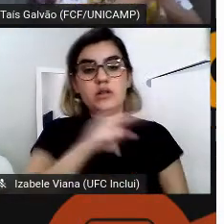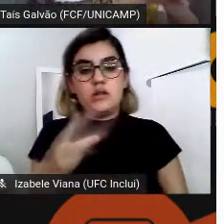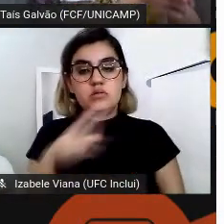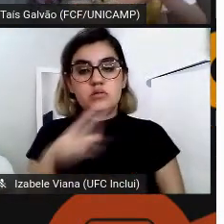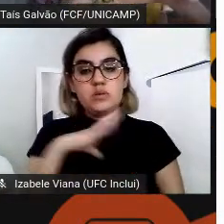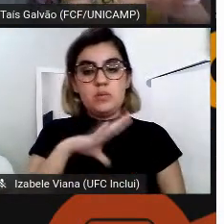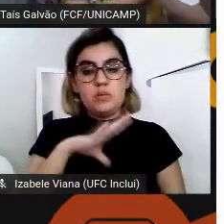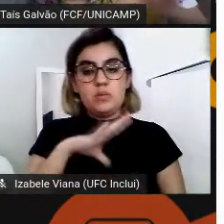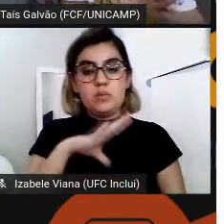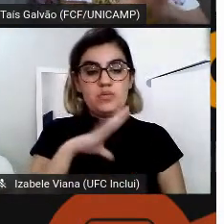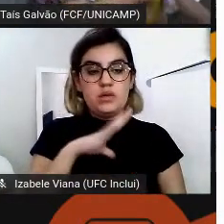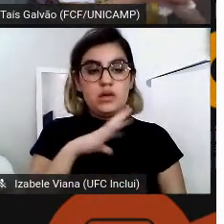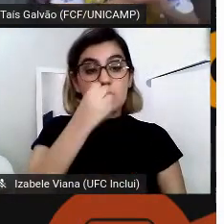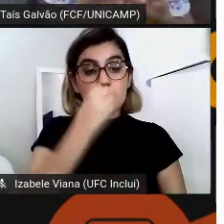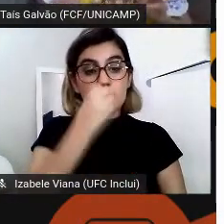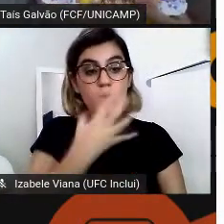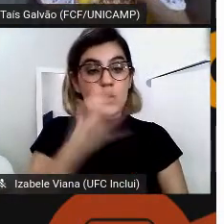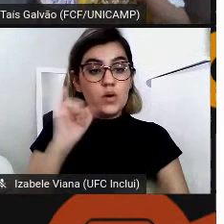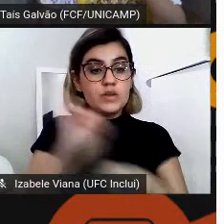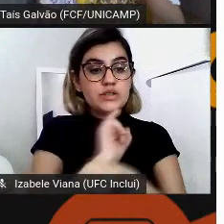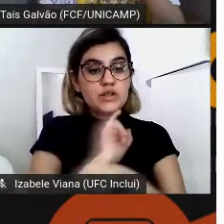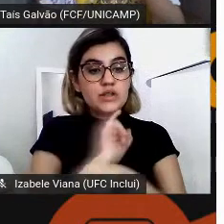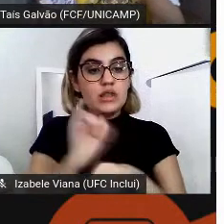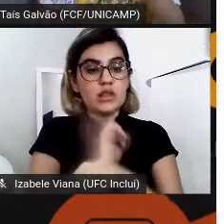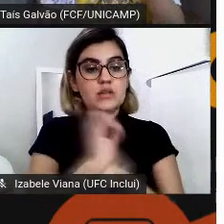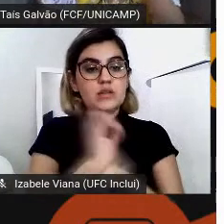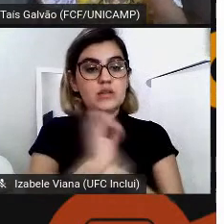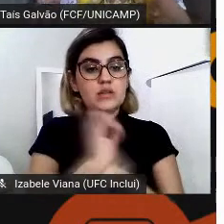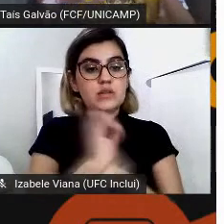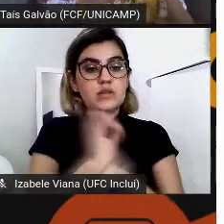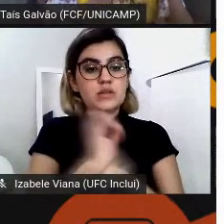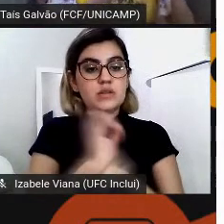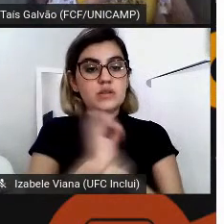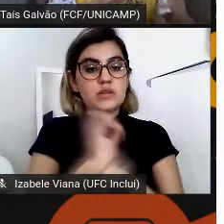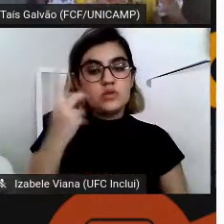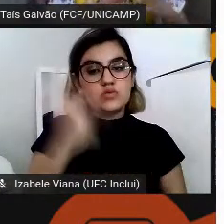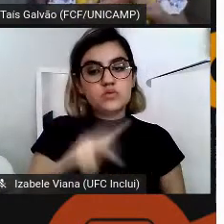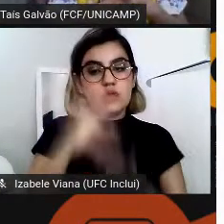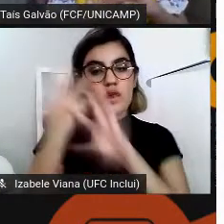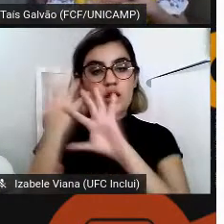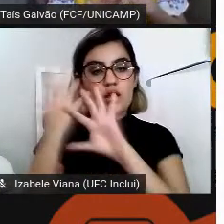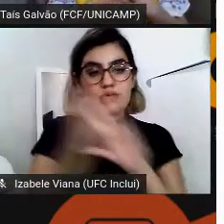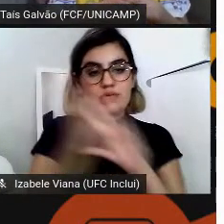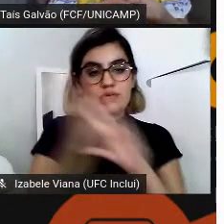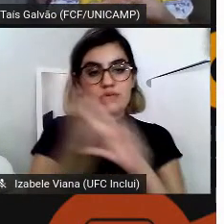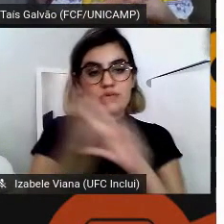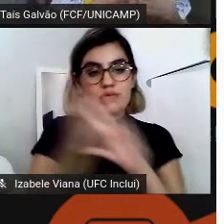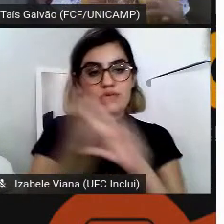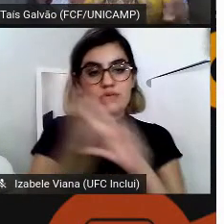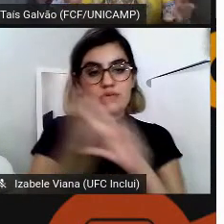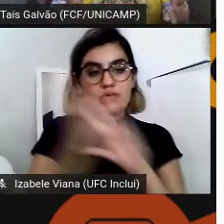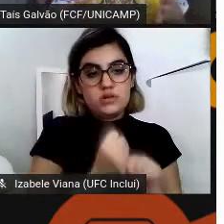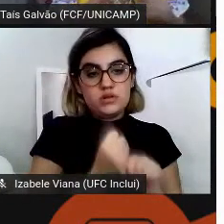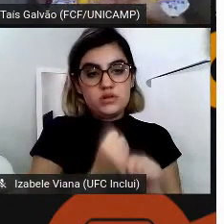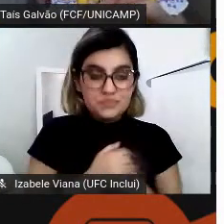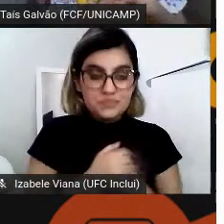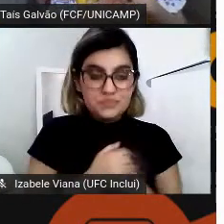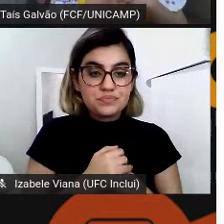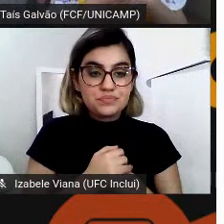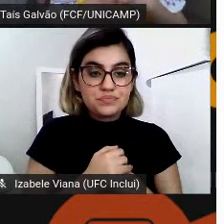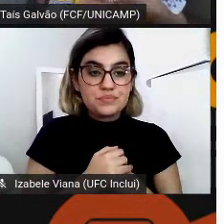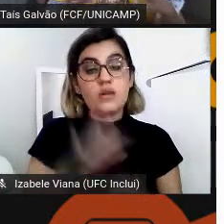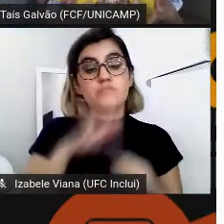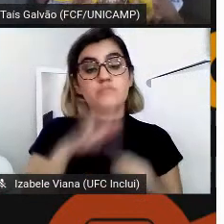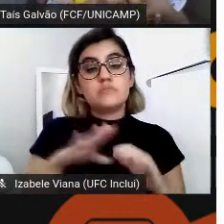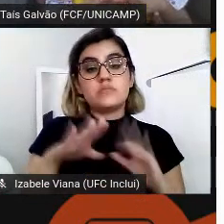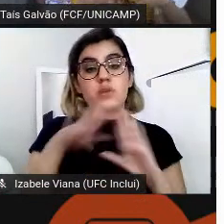uma boa forma de iniciar e preparar a sua revisão sistemática. O manual da colaboração Cochrane também,